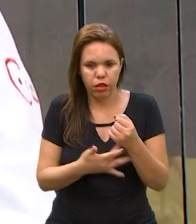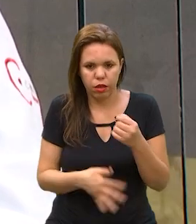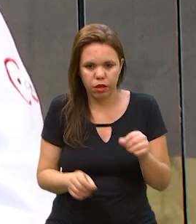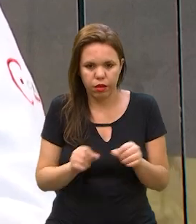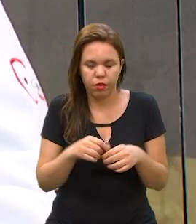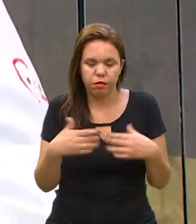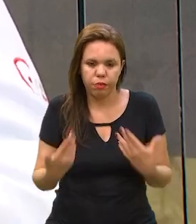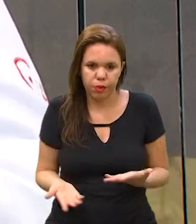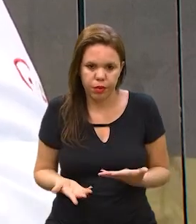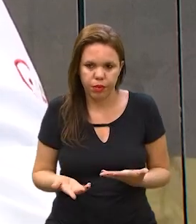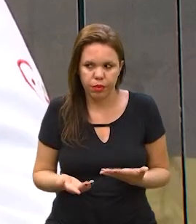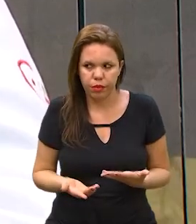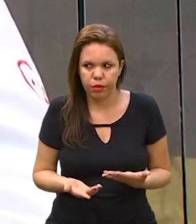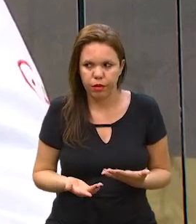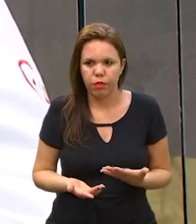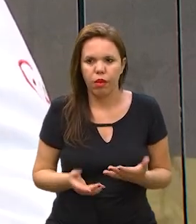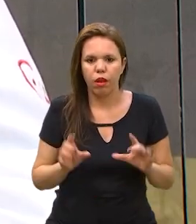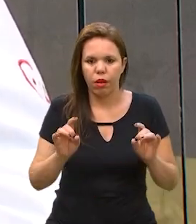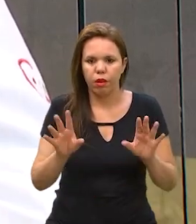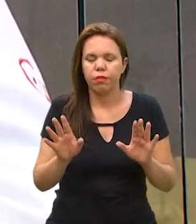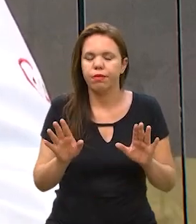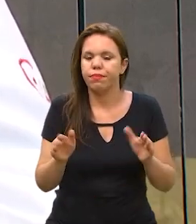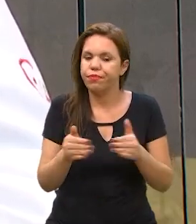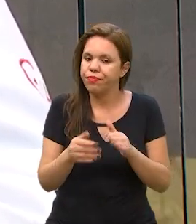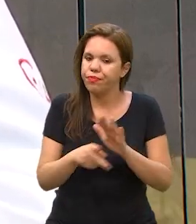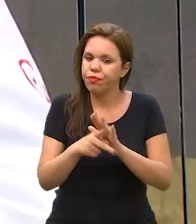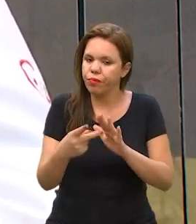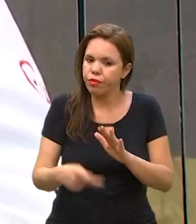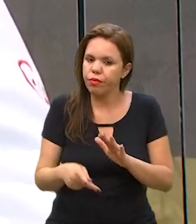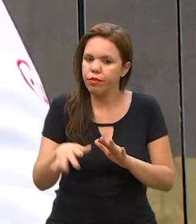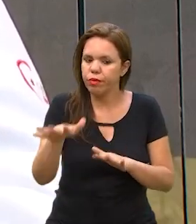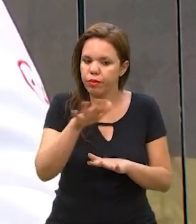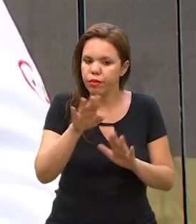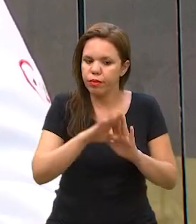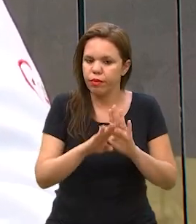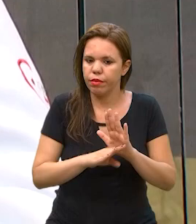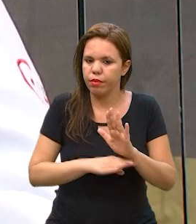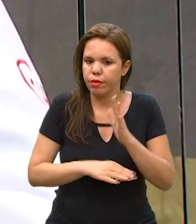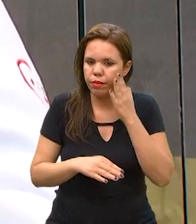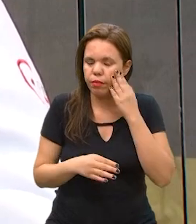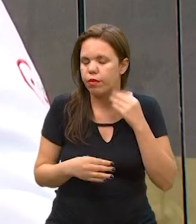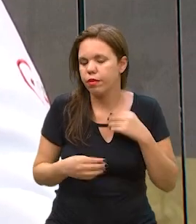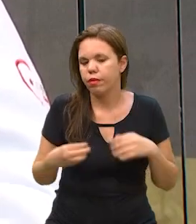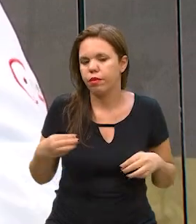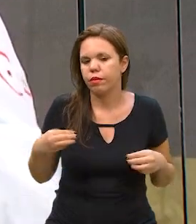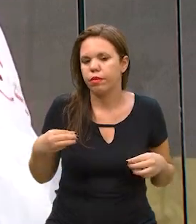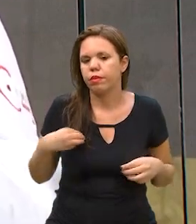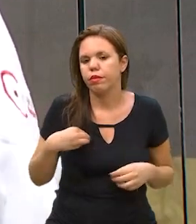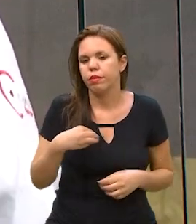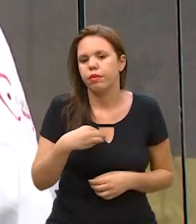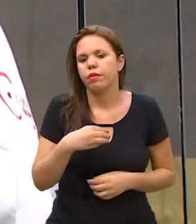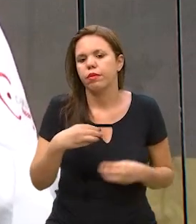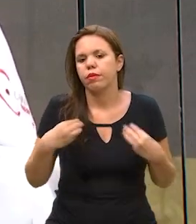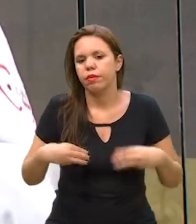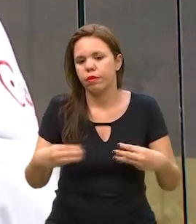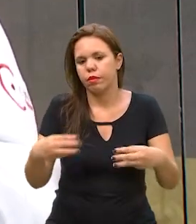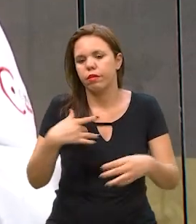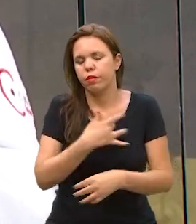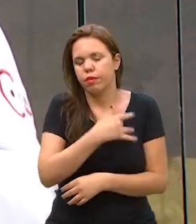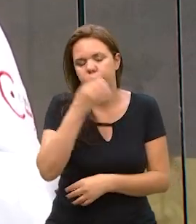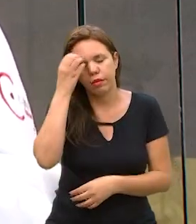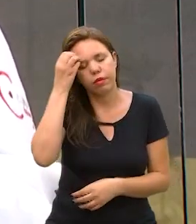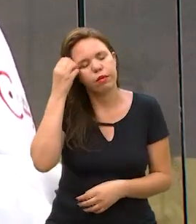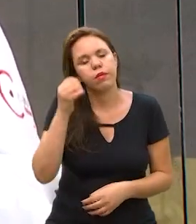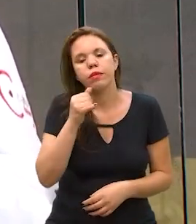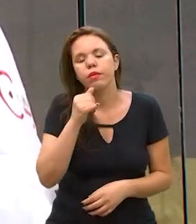exames, mas em situações muito específicas e dentro de programas do Ministério da Saúde. Então vou dar um exemplo,